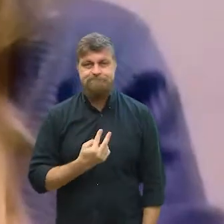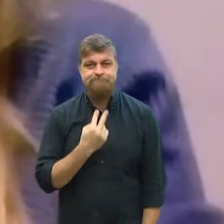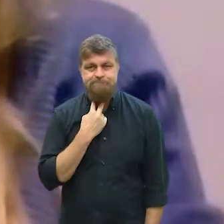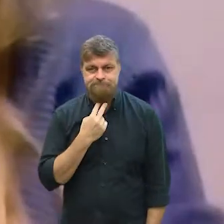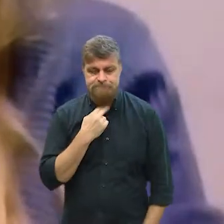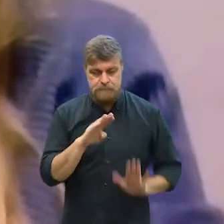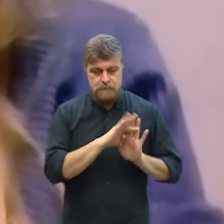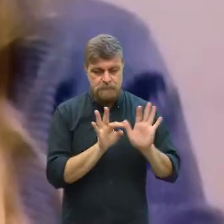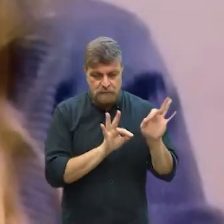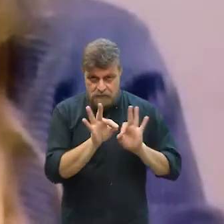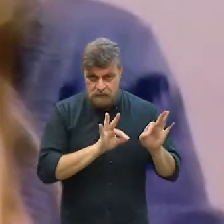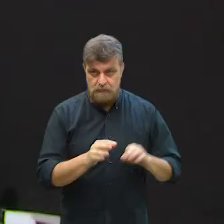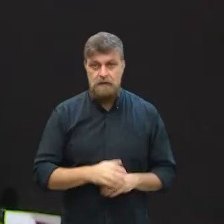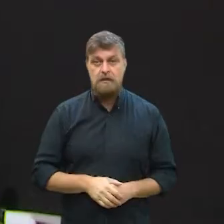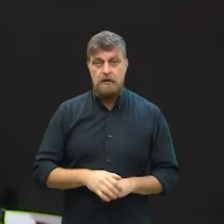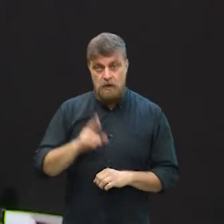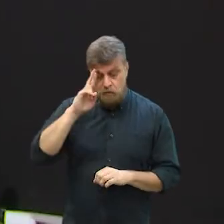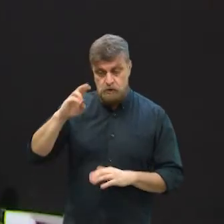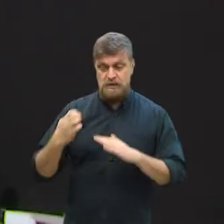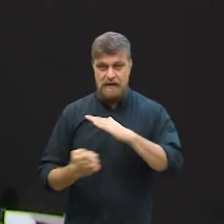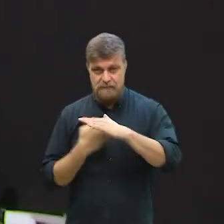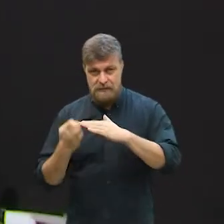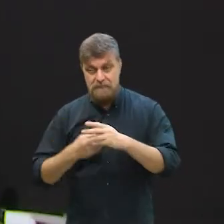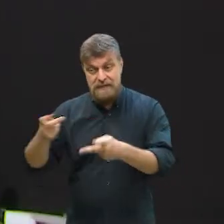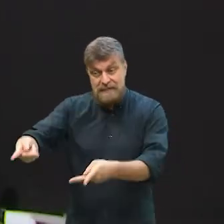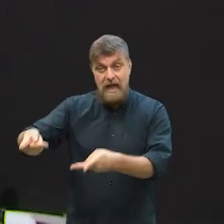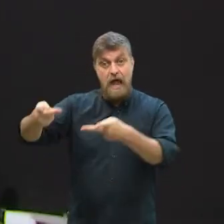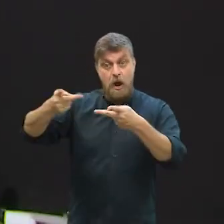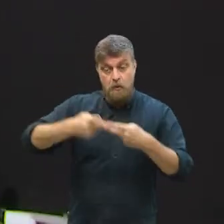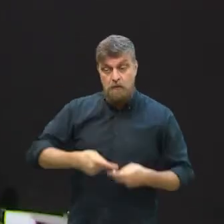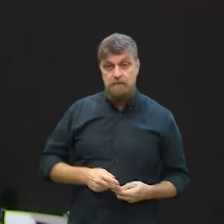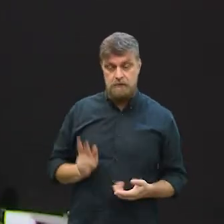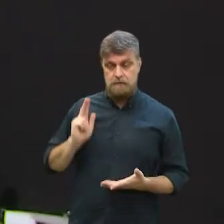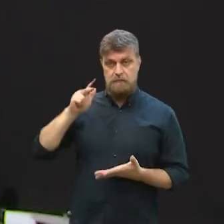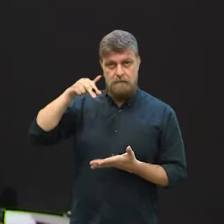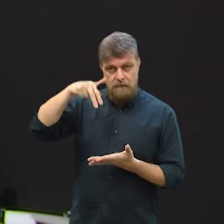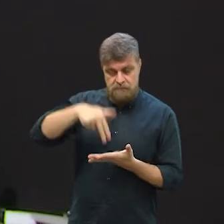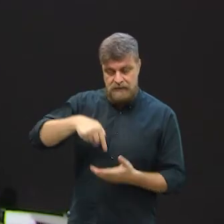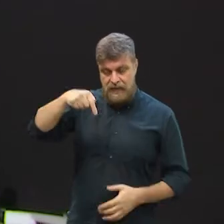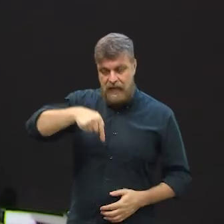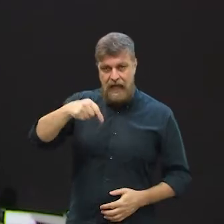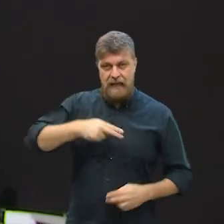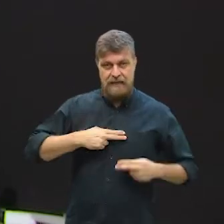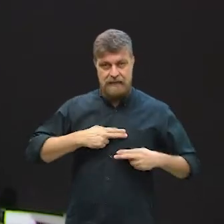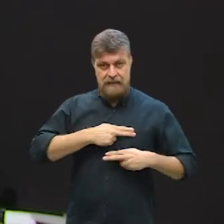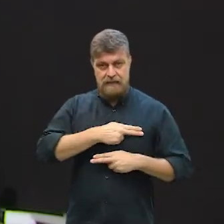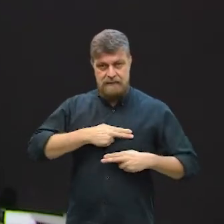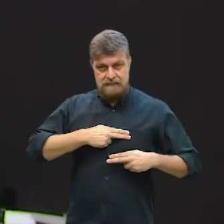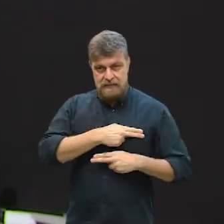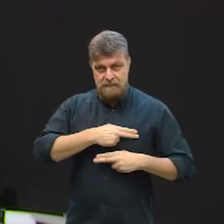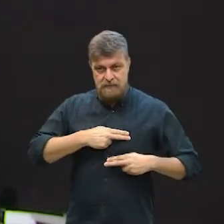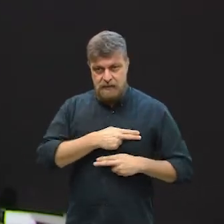sozinho, através do plano de negócio, o empreendedor, o empresário está convidado a vir passar o